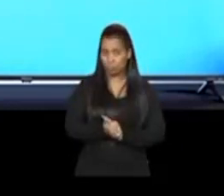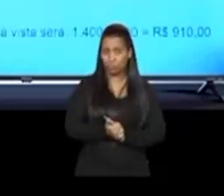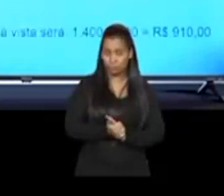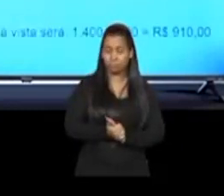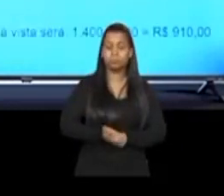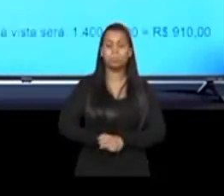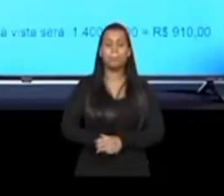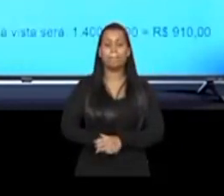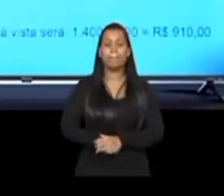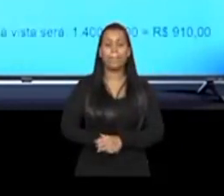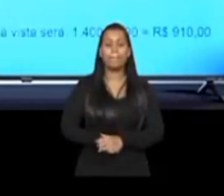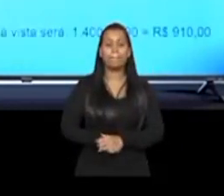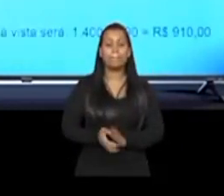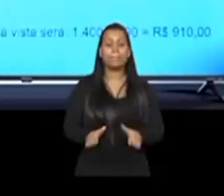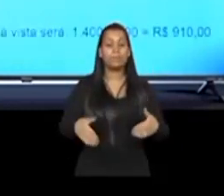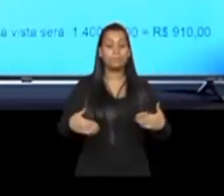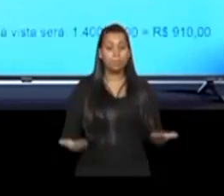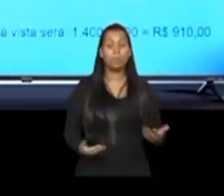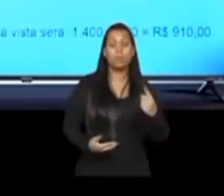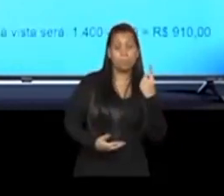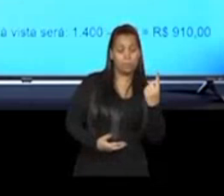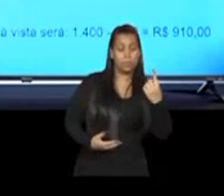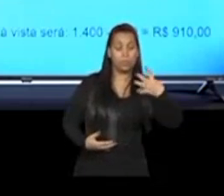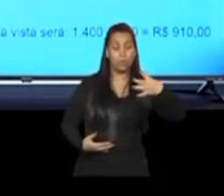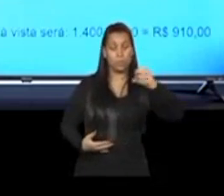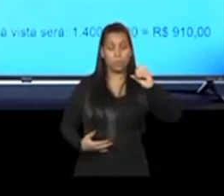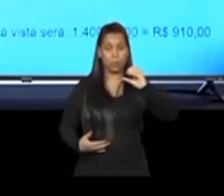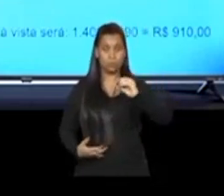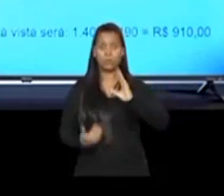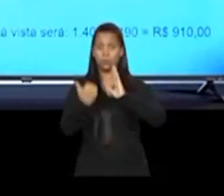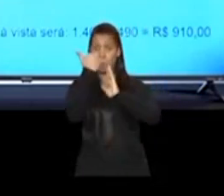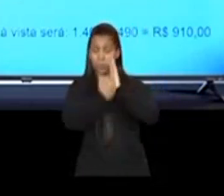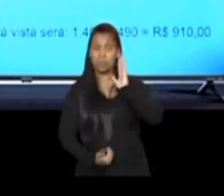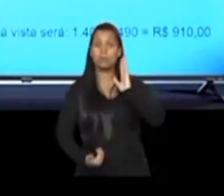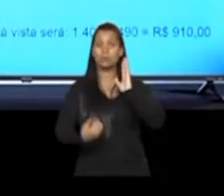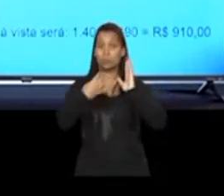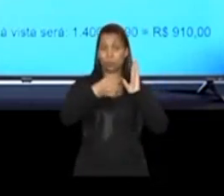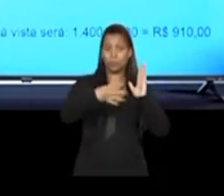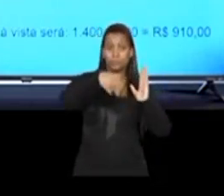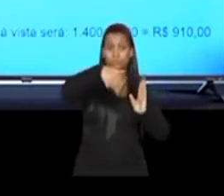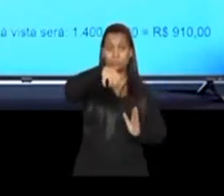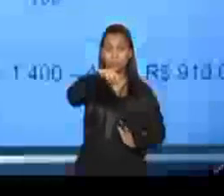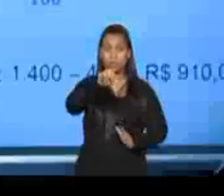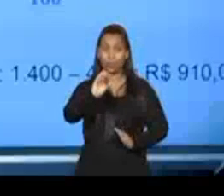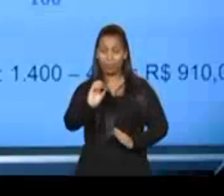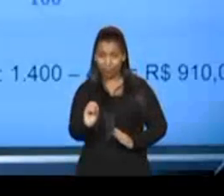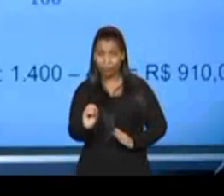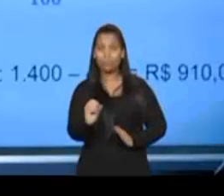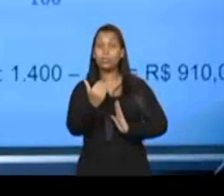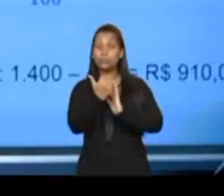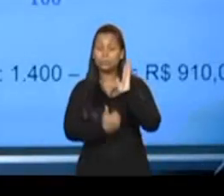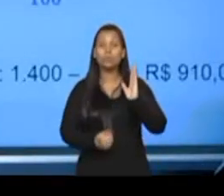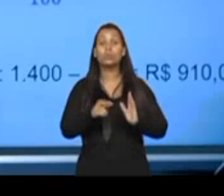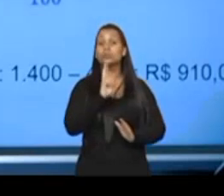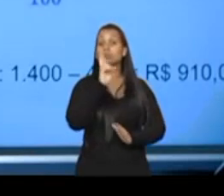total. Feito isso, R$ 1.400 menos os R$ 490 de desconto resulta nos